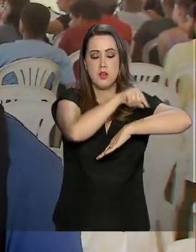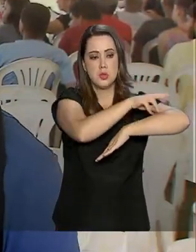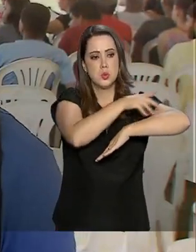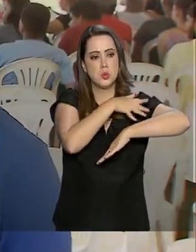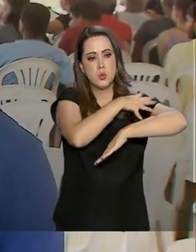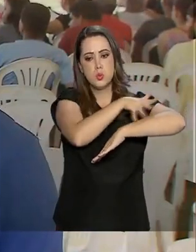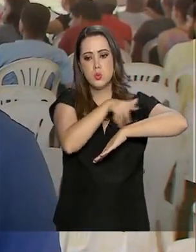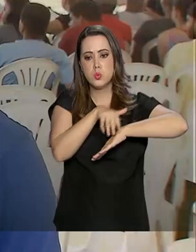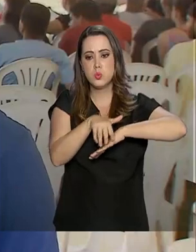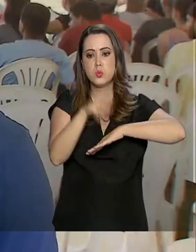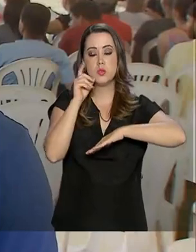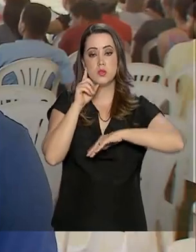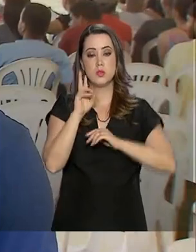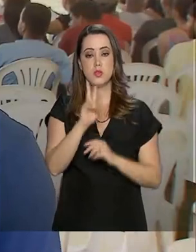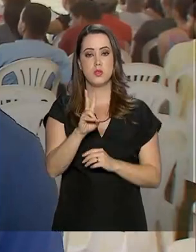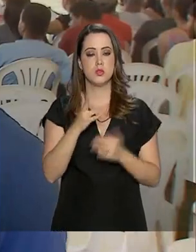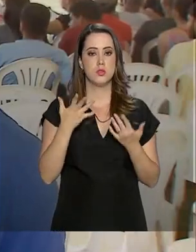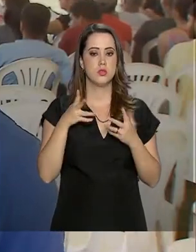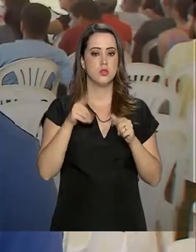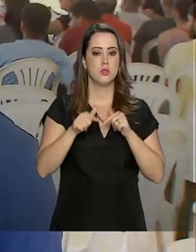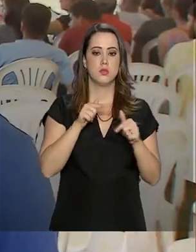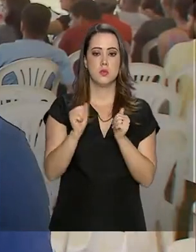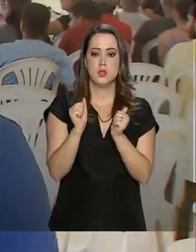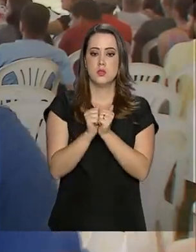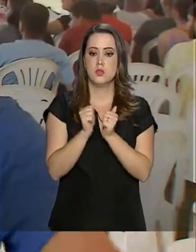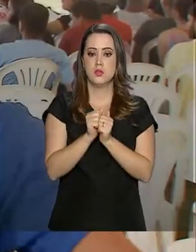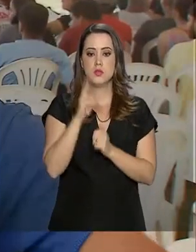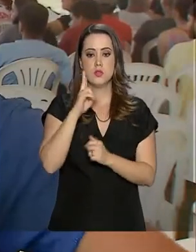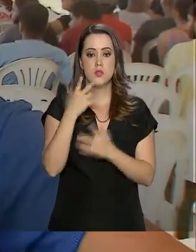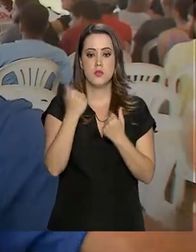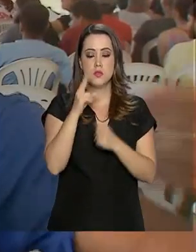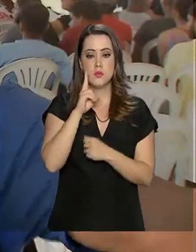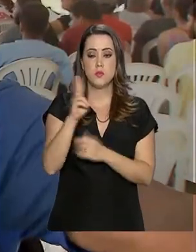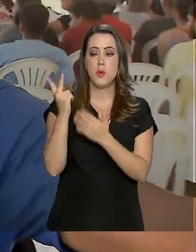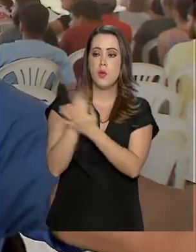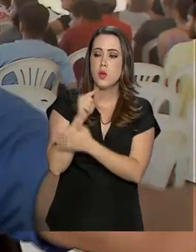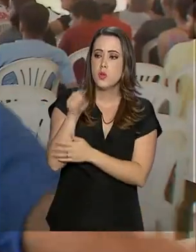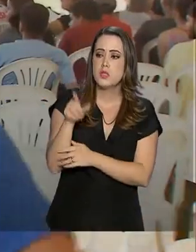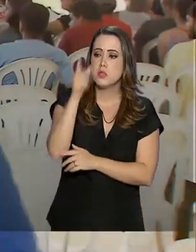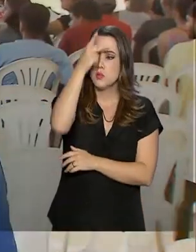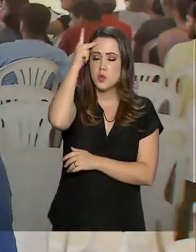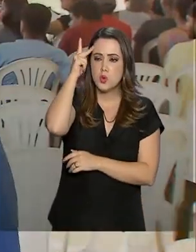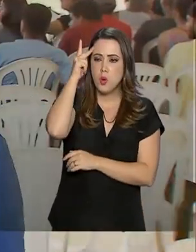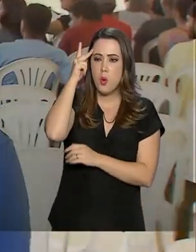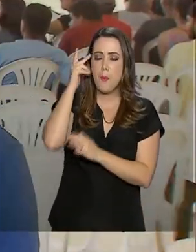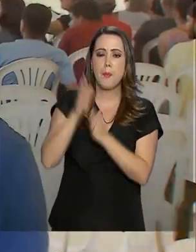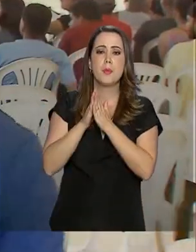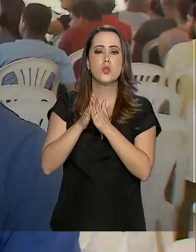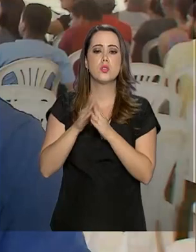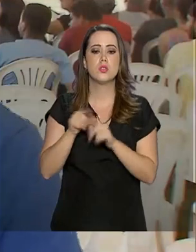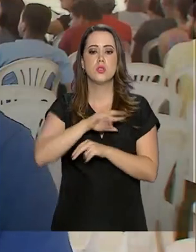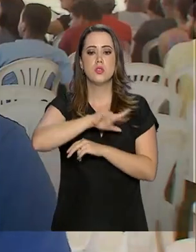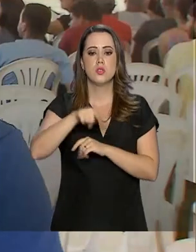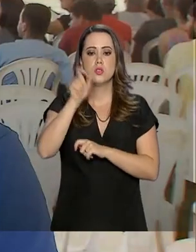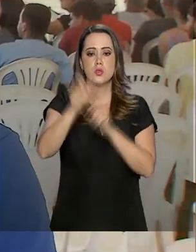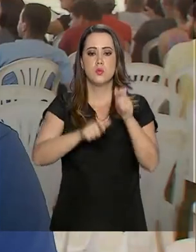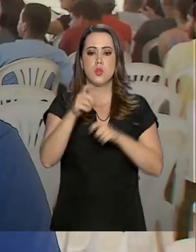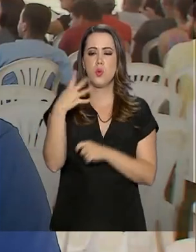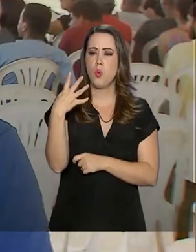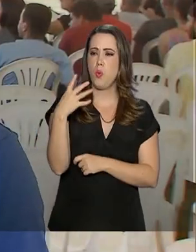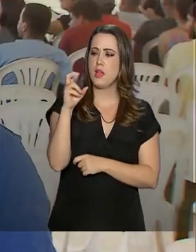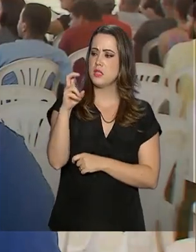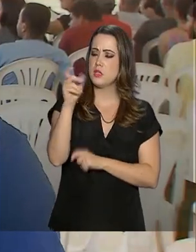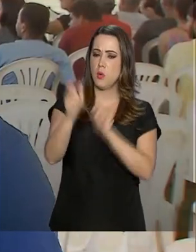foi e fez o quê? Quando nós estávamos trabalhando e tudo, mas os meninos na horta, não, vamos ver o que aconteceu, se tem alguém aí pedindo socorro. Chegou lá, tinha muita gente, tinha umas